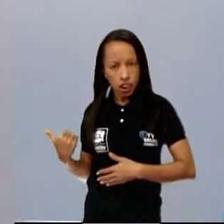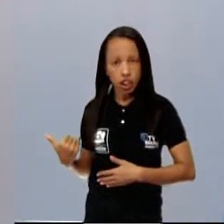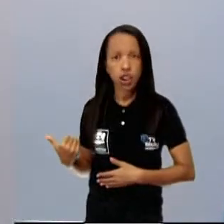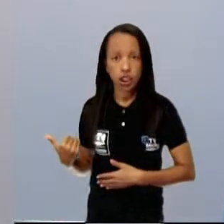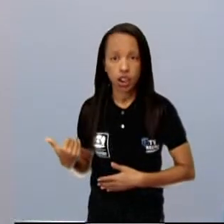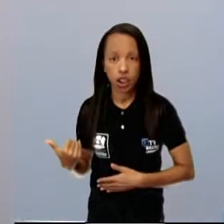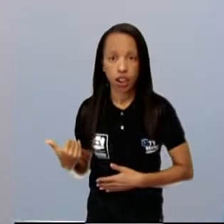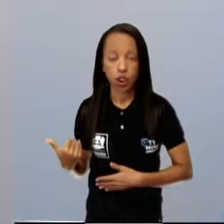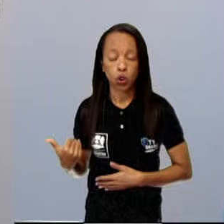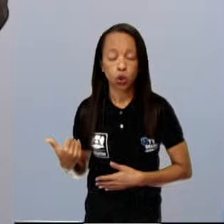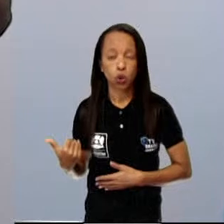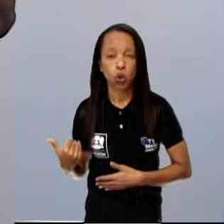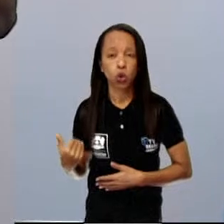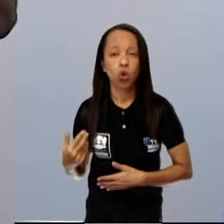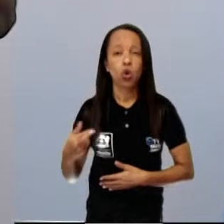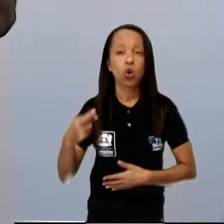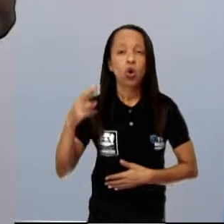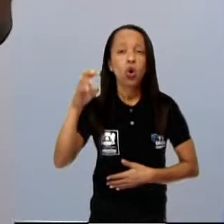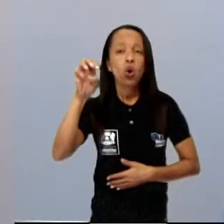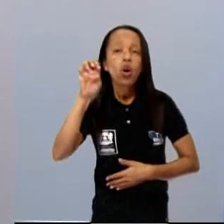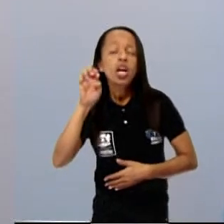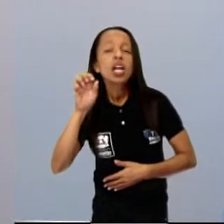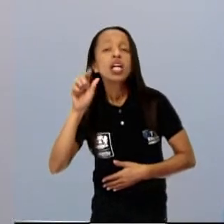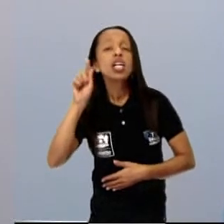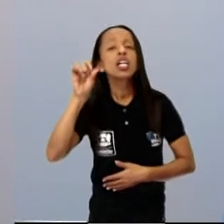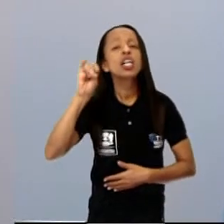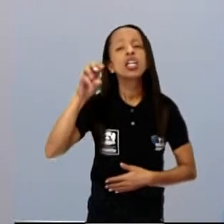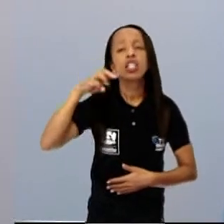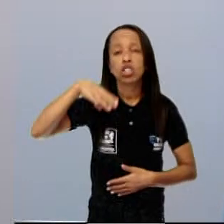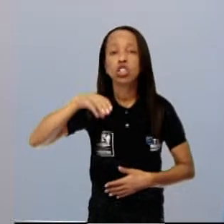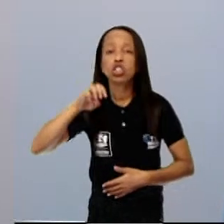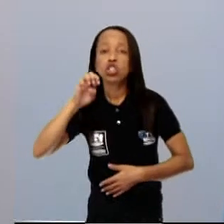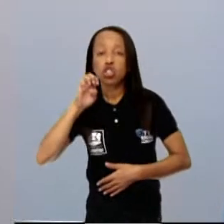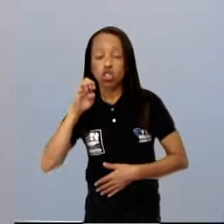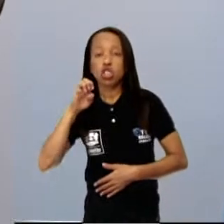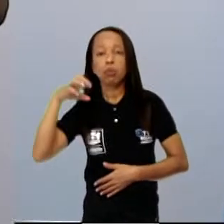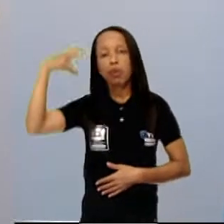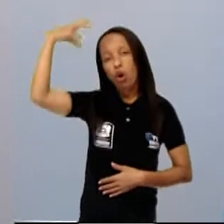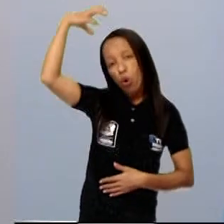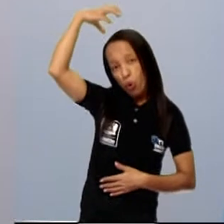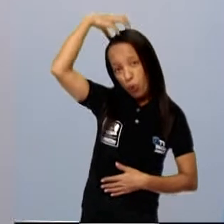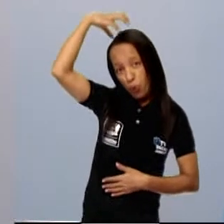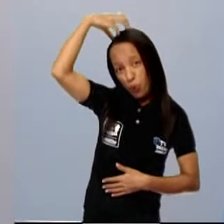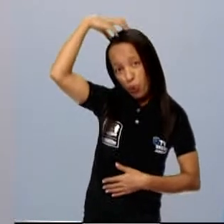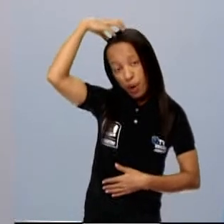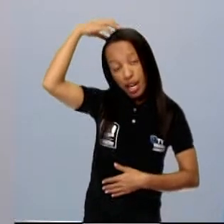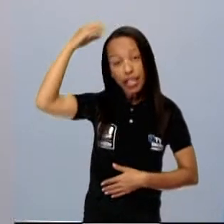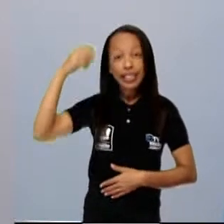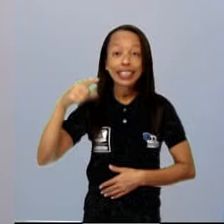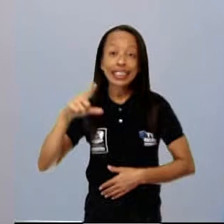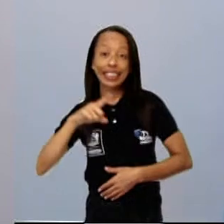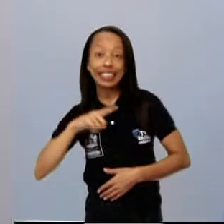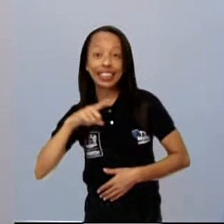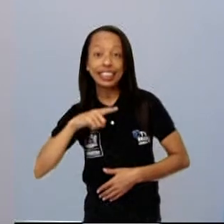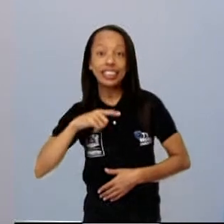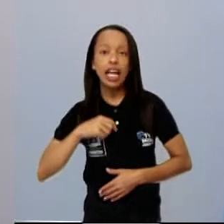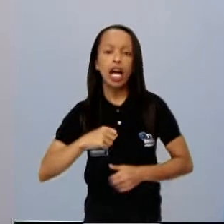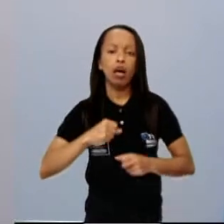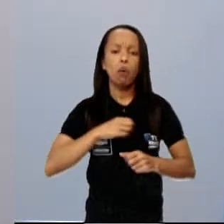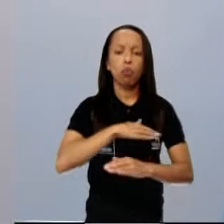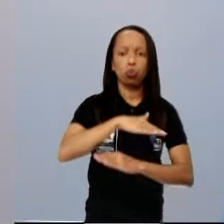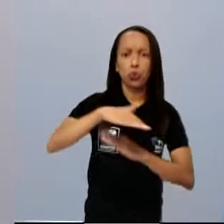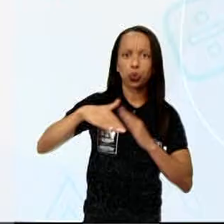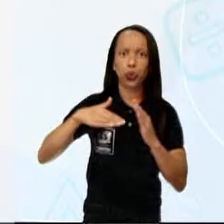os direitos, ele fazia o que queria. Dentro de uma monarquia constitucional, como vocês estão vendo aí no